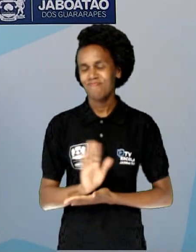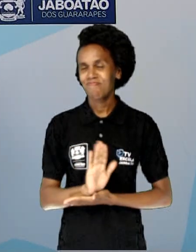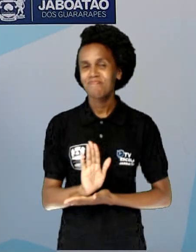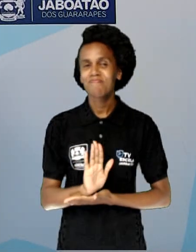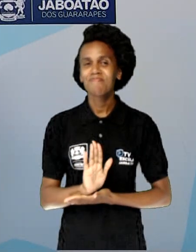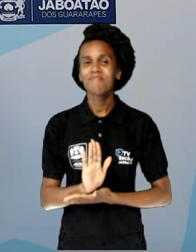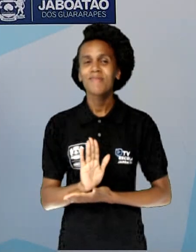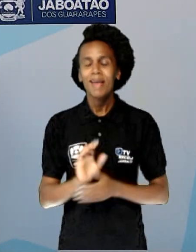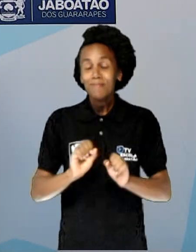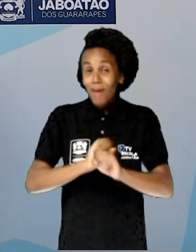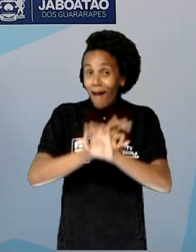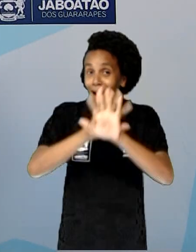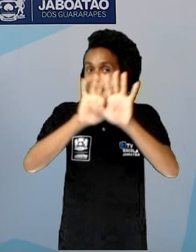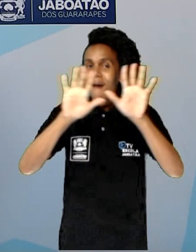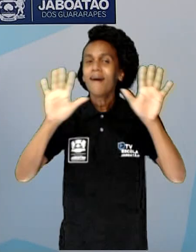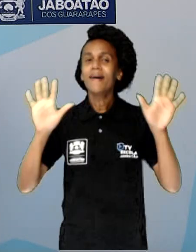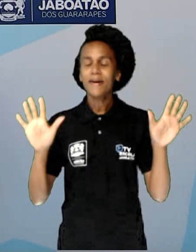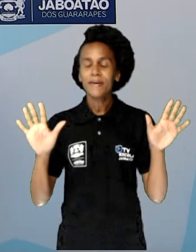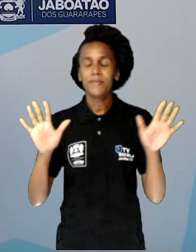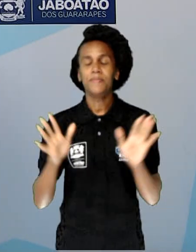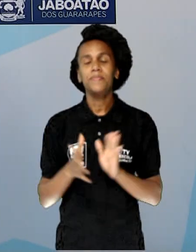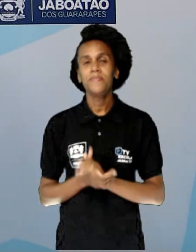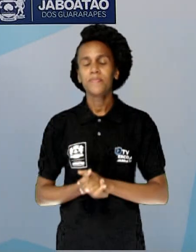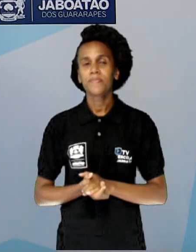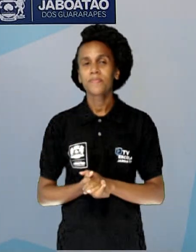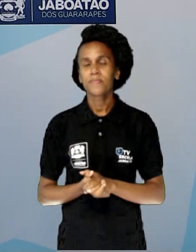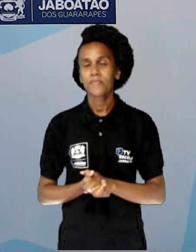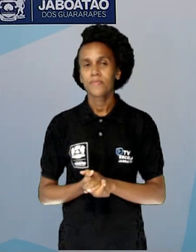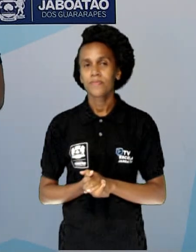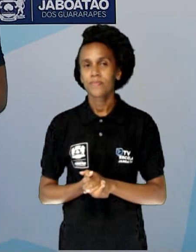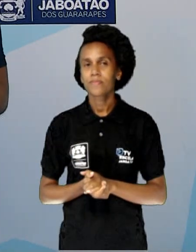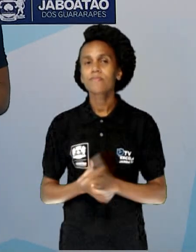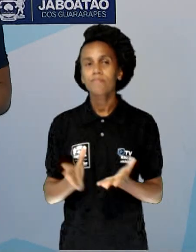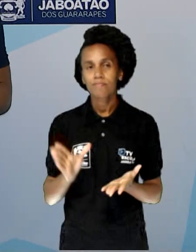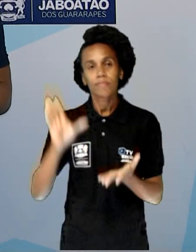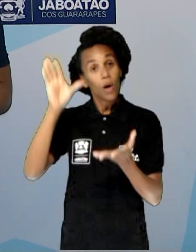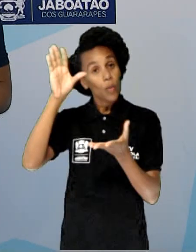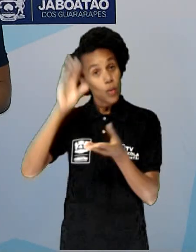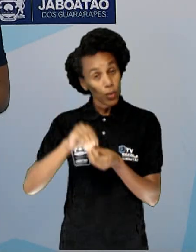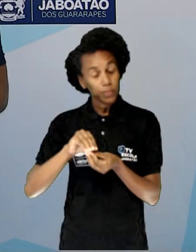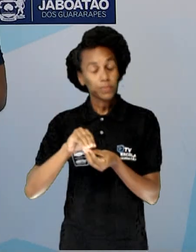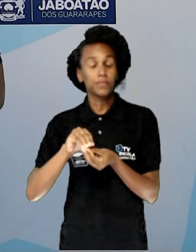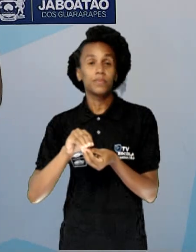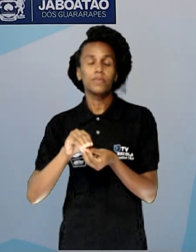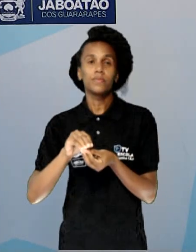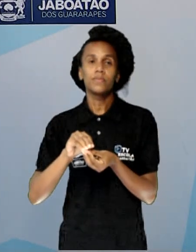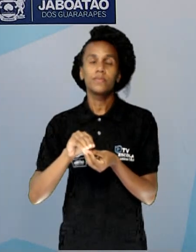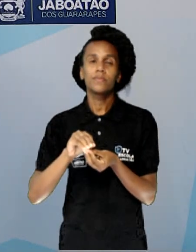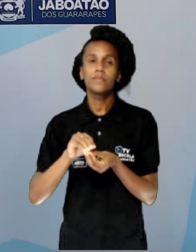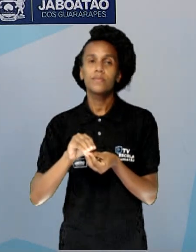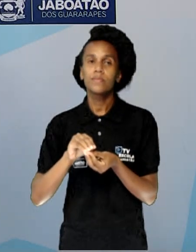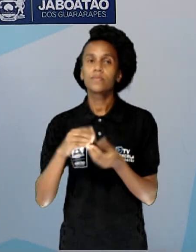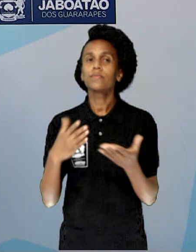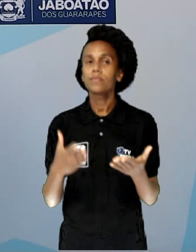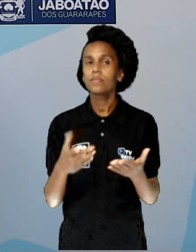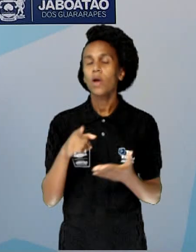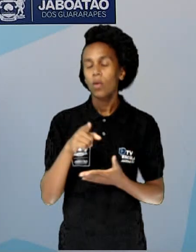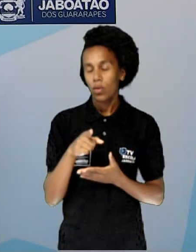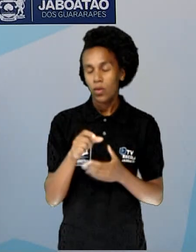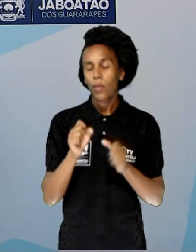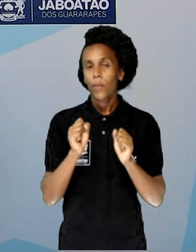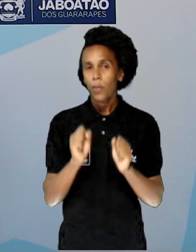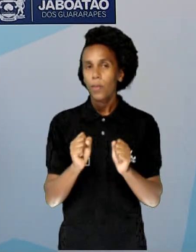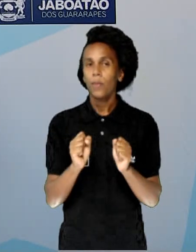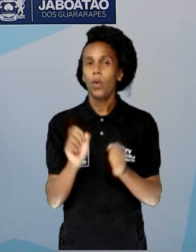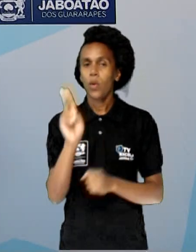né? Aí vamos lá, só para a gente concluir aqui, tá? Nesse caso, você pode concluir frases da própria